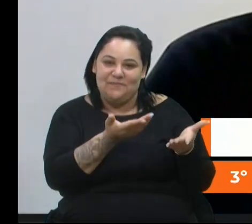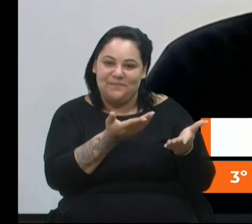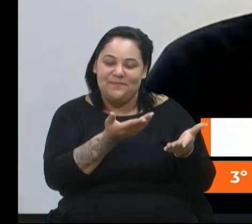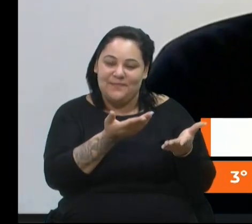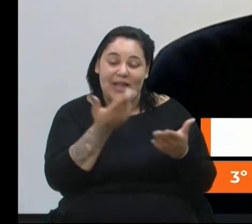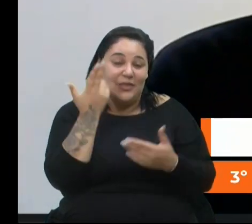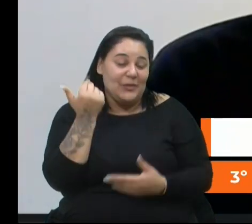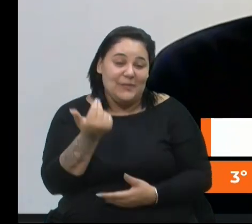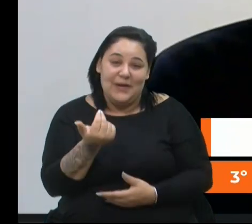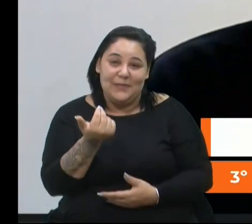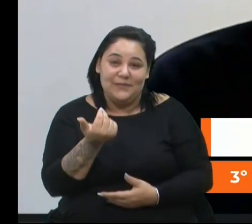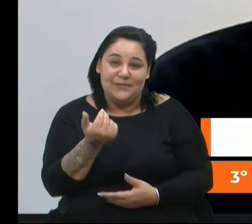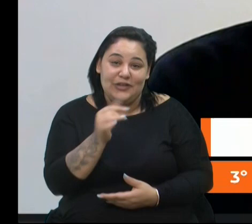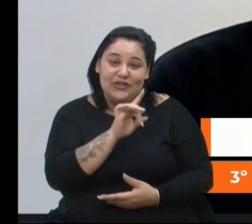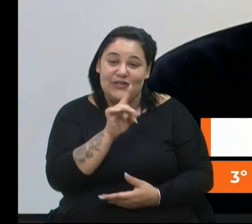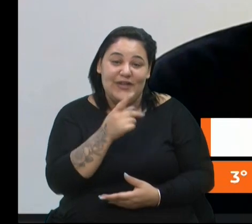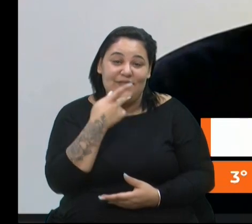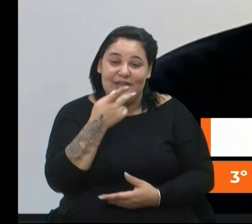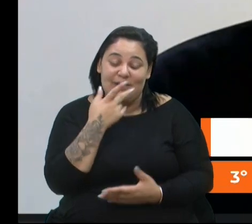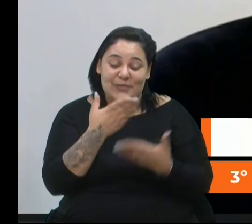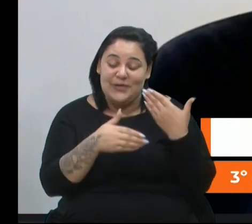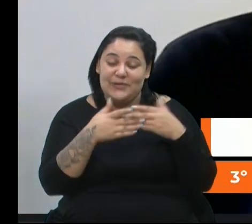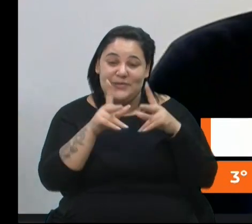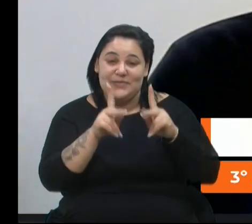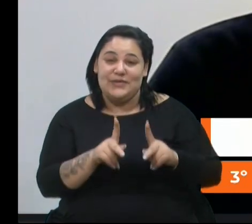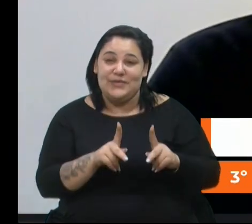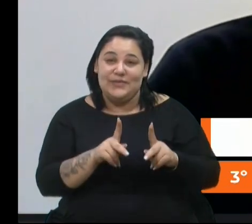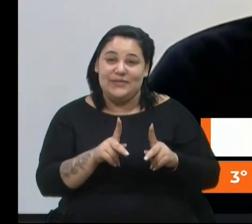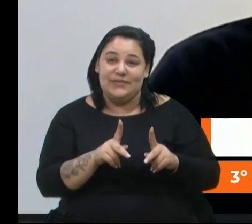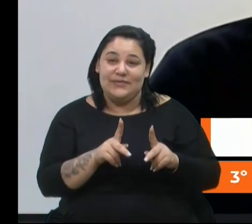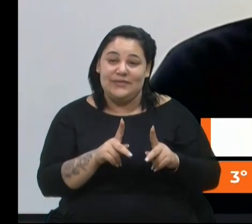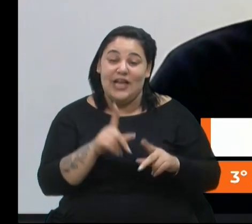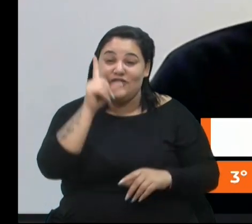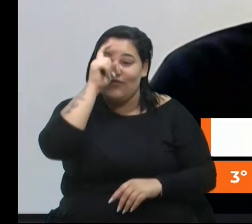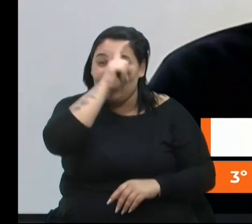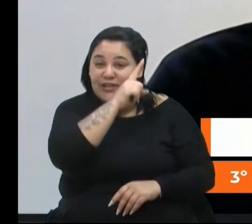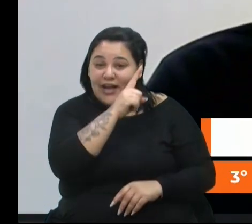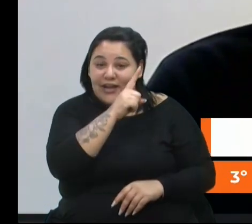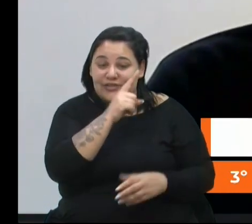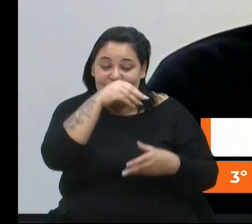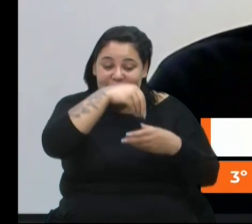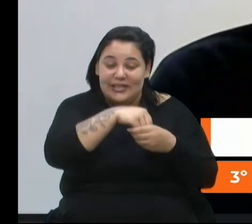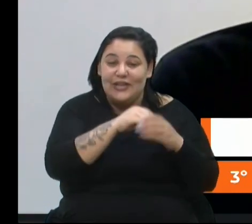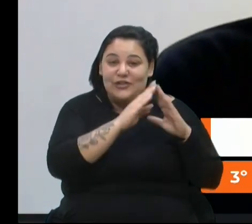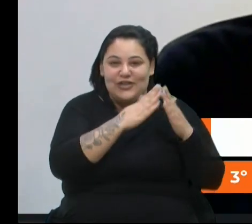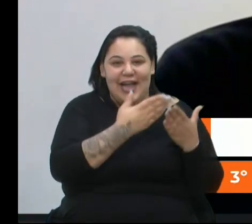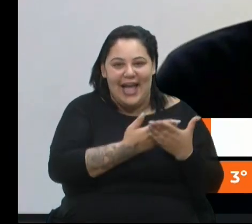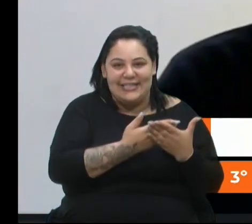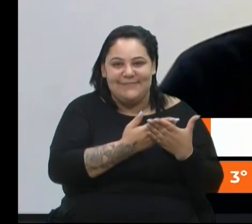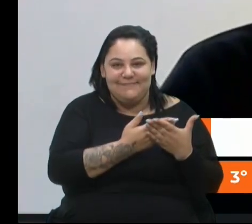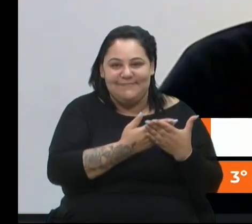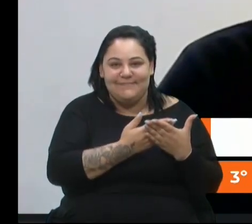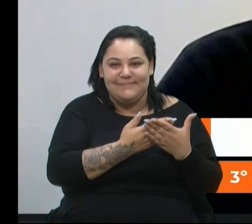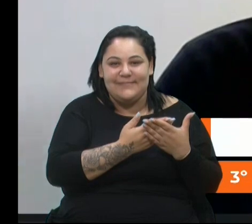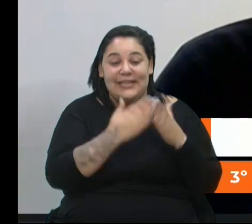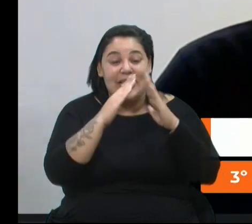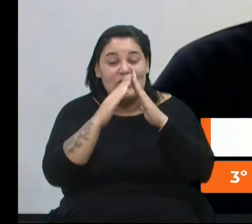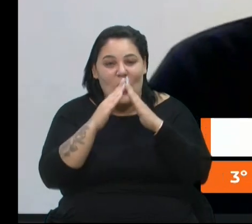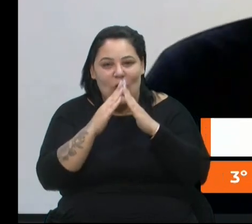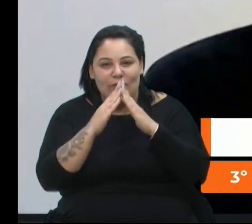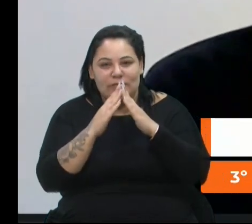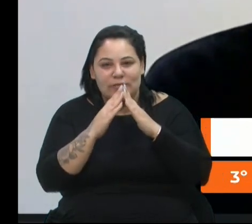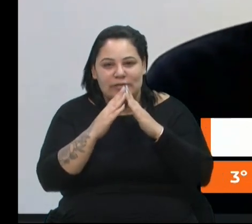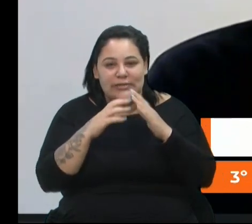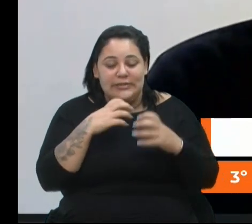E aí a gente não fica falando para todo mundo os perrengues que a gente passa dentro da superdotação, as crises